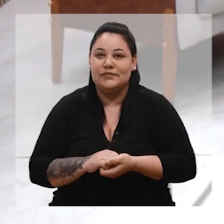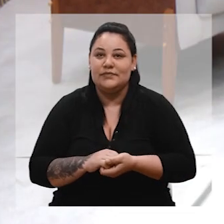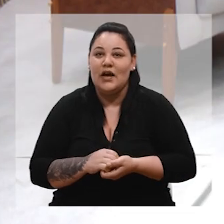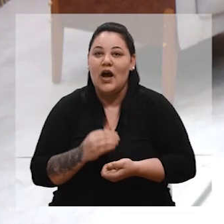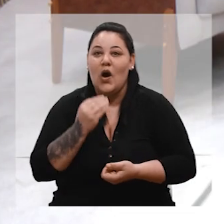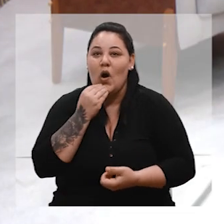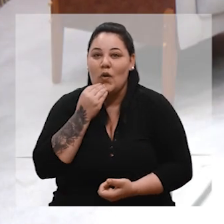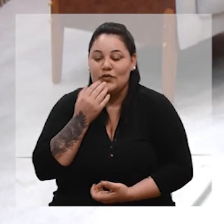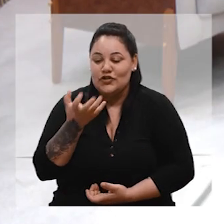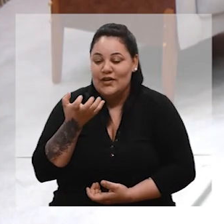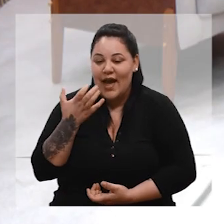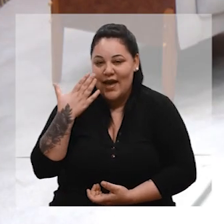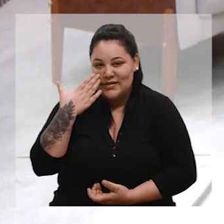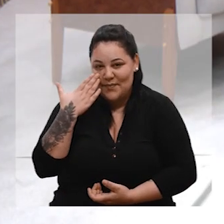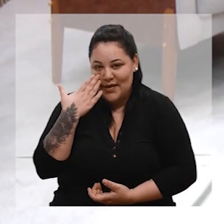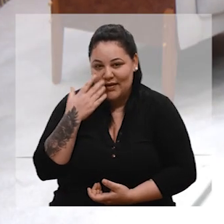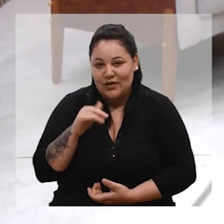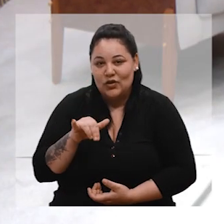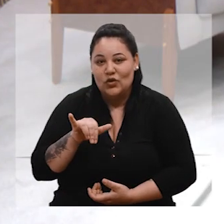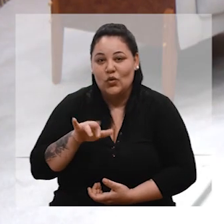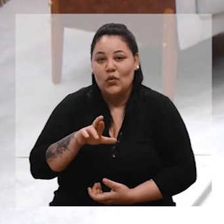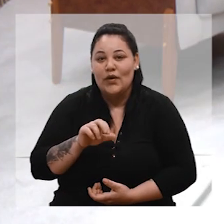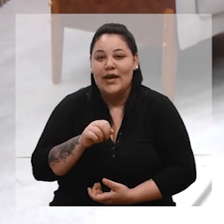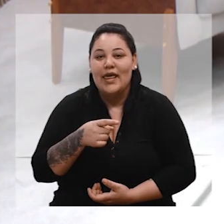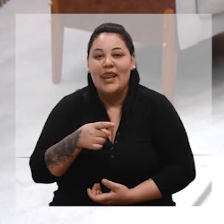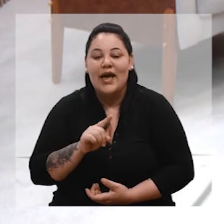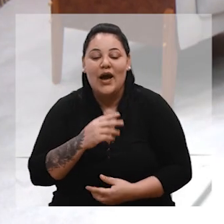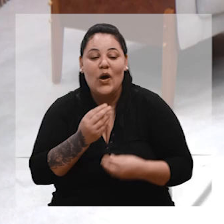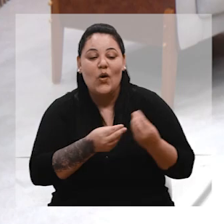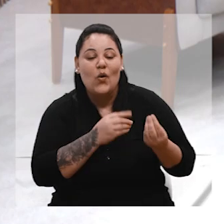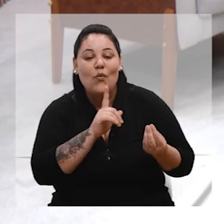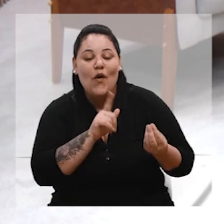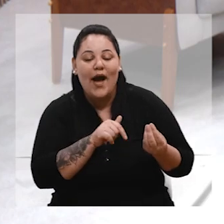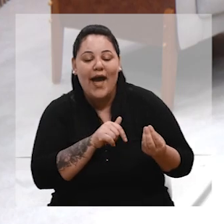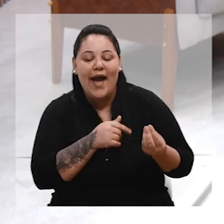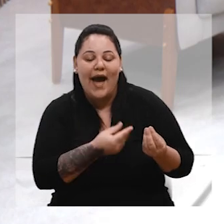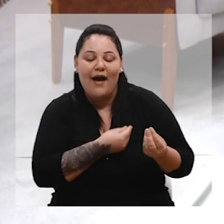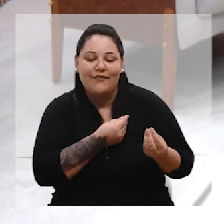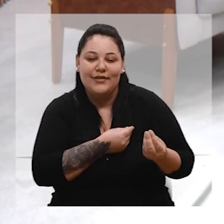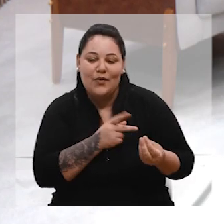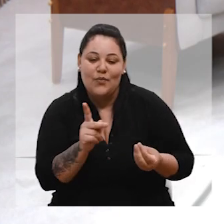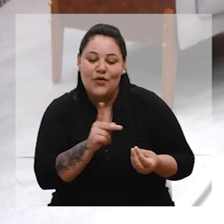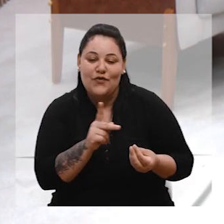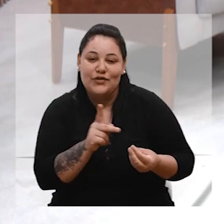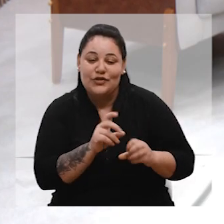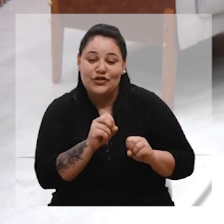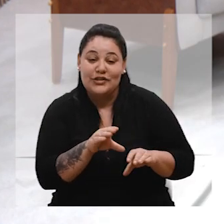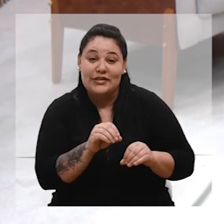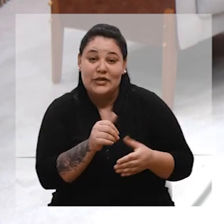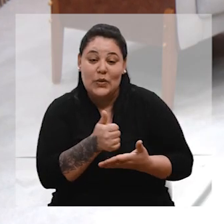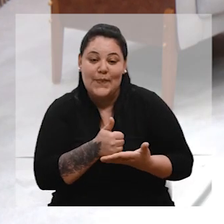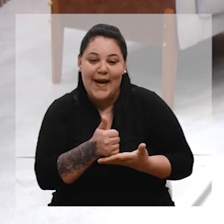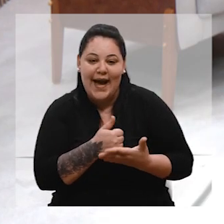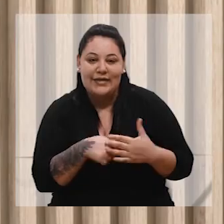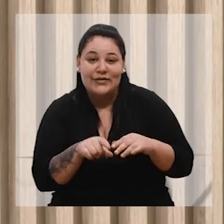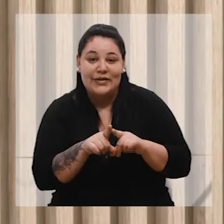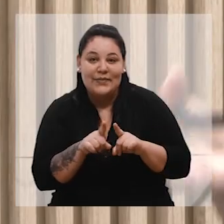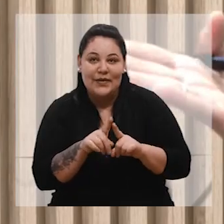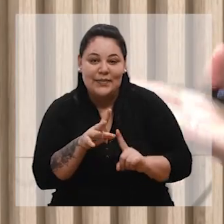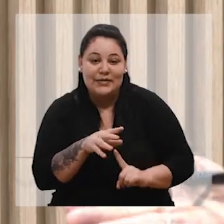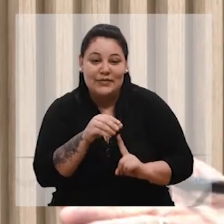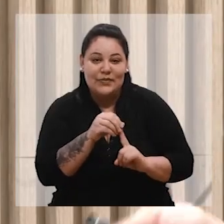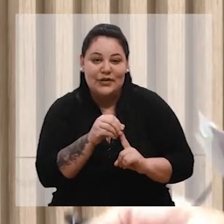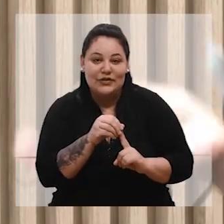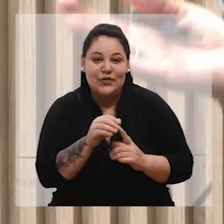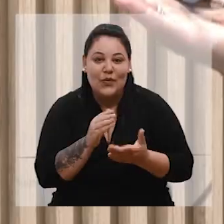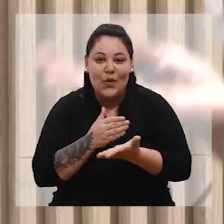bem-vindos e é claro que a gente já vai querer saber do Irã como é que é a vida de um professor da educação básica e,